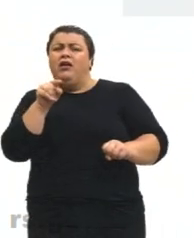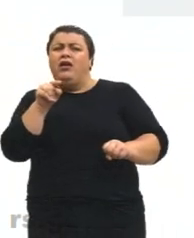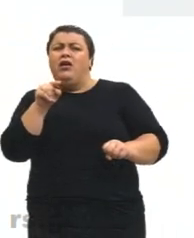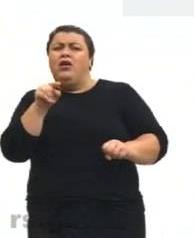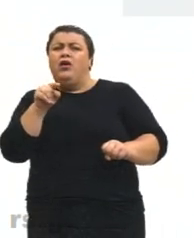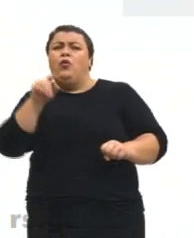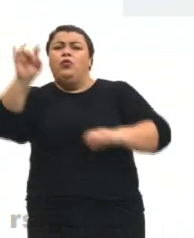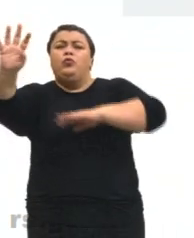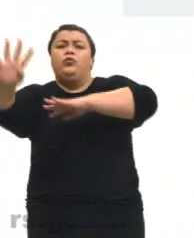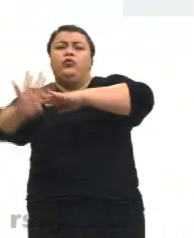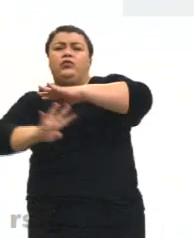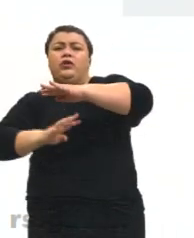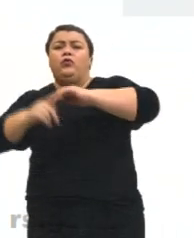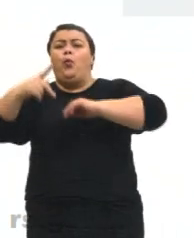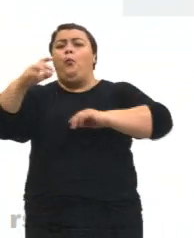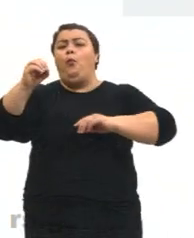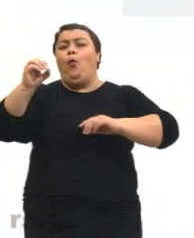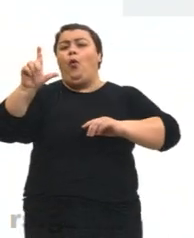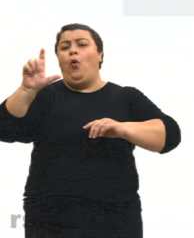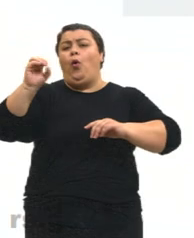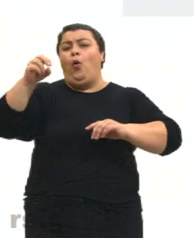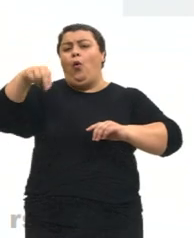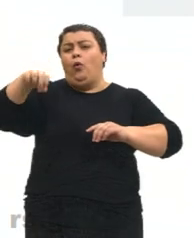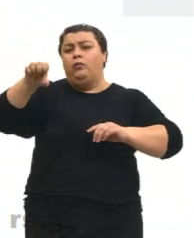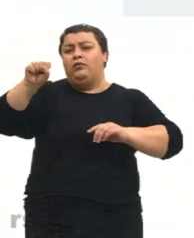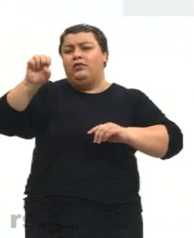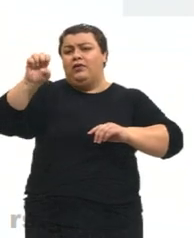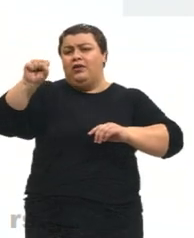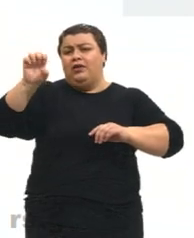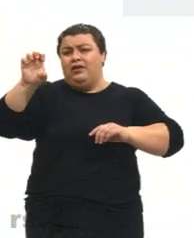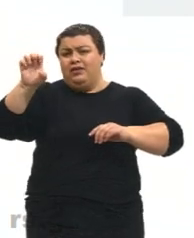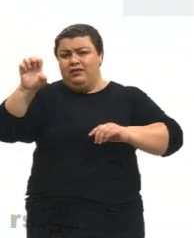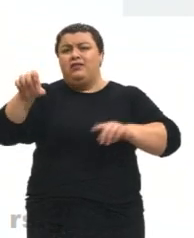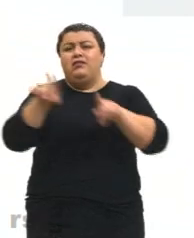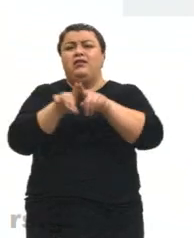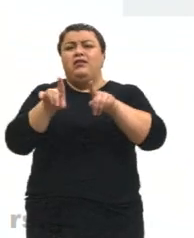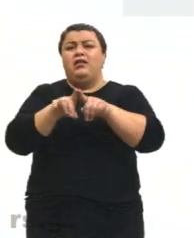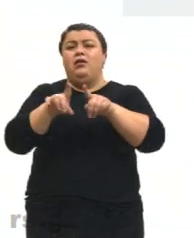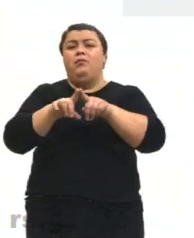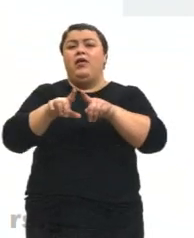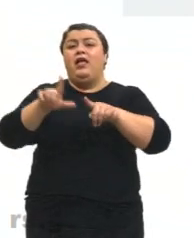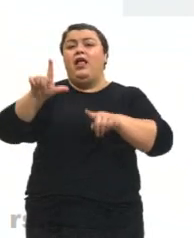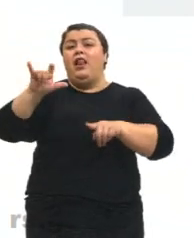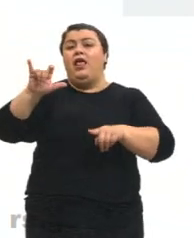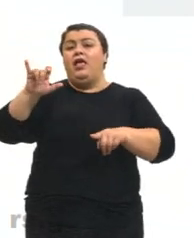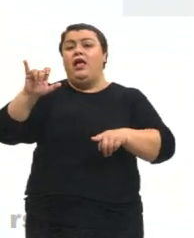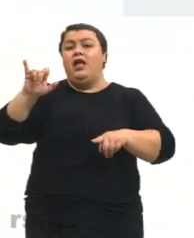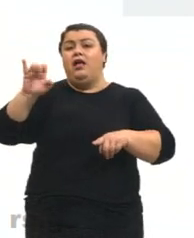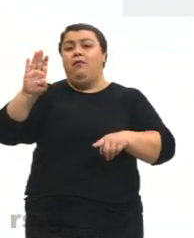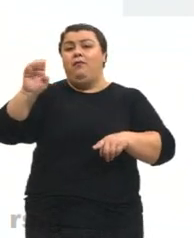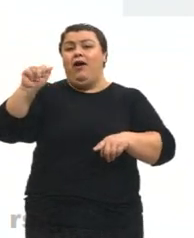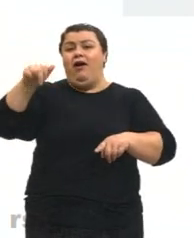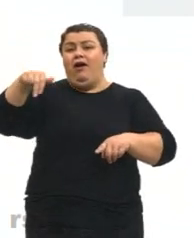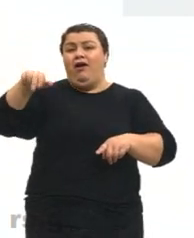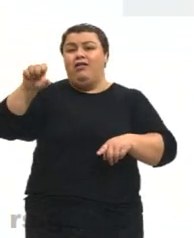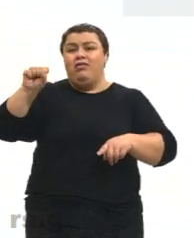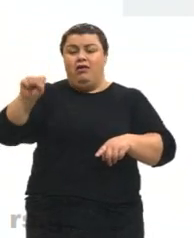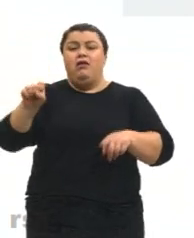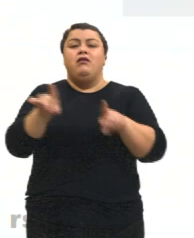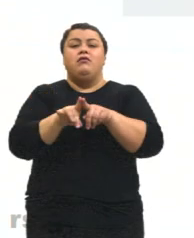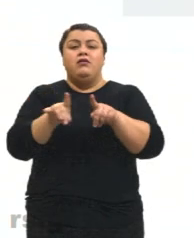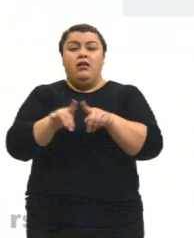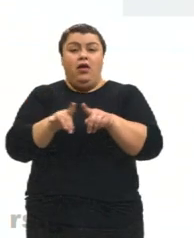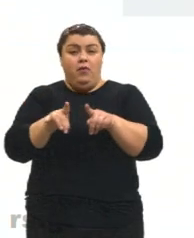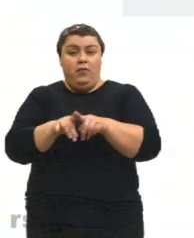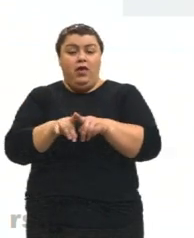os imigrantes poloneses e também uma comunidade libanesa muito grande muito significativa né e a gente sabe